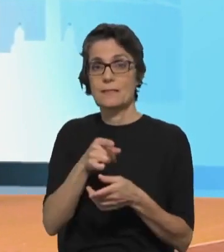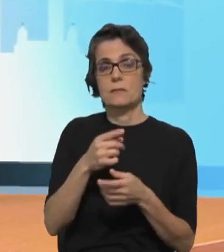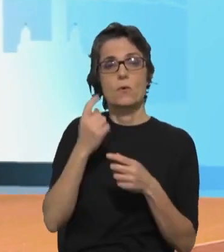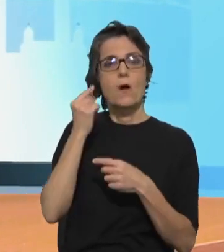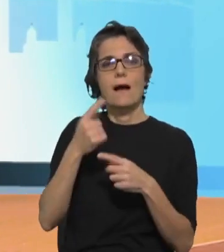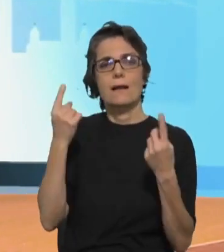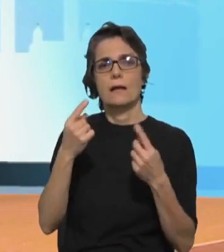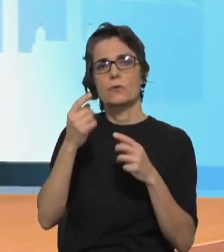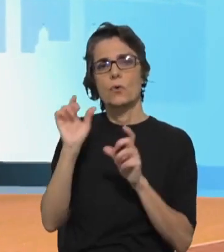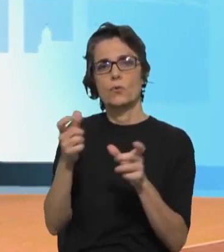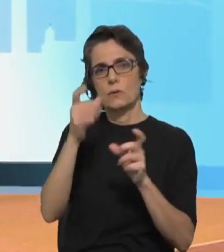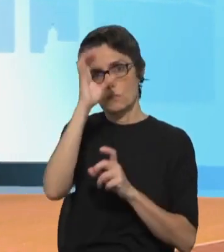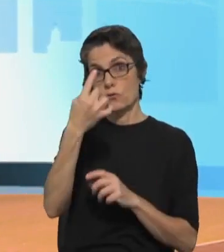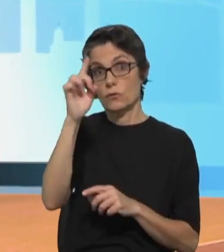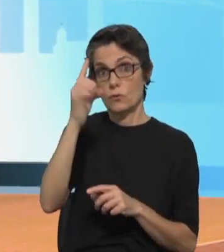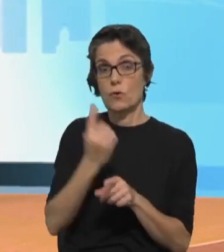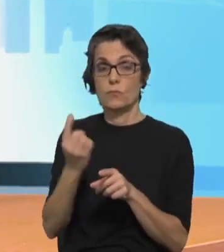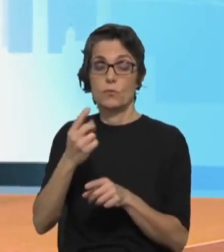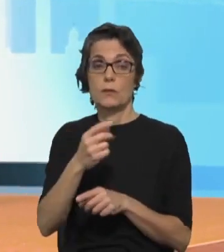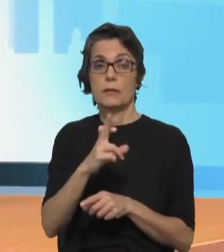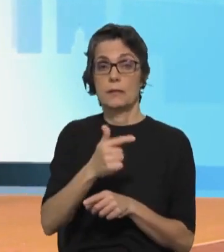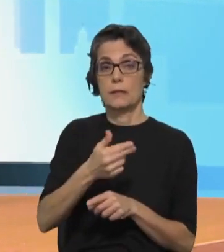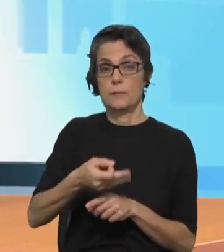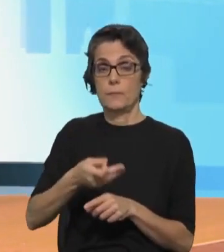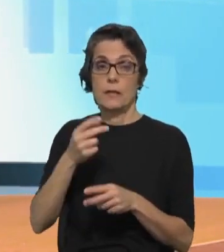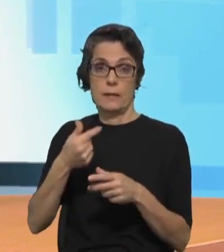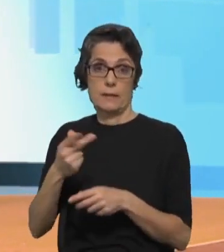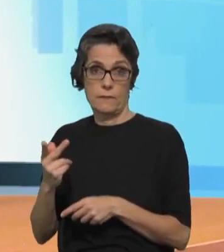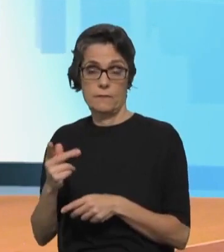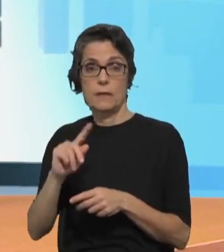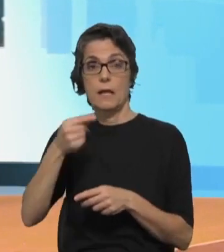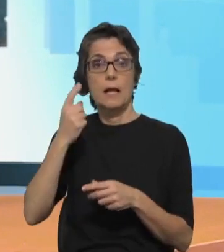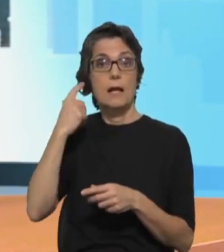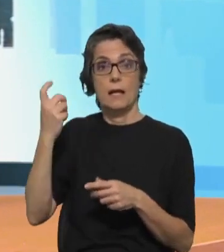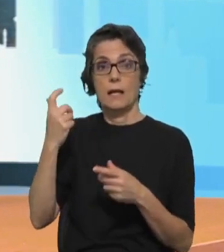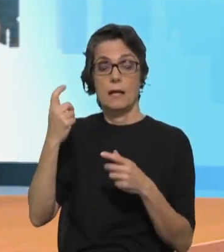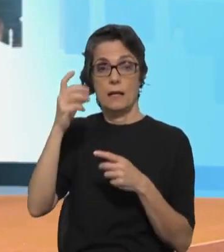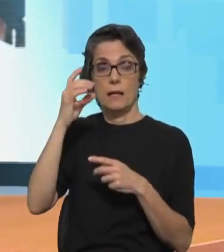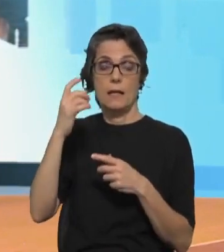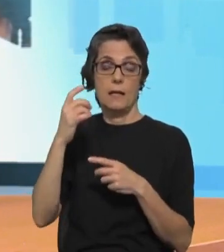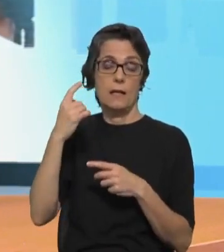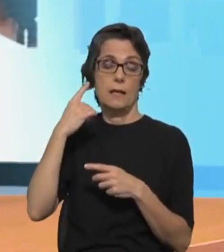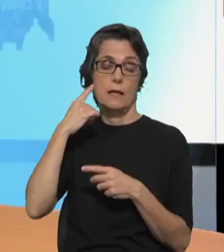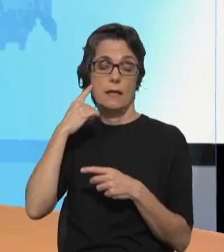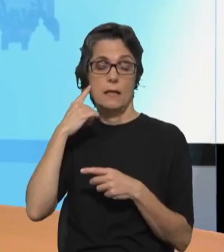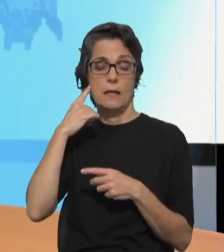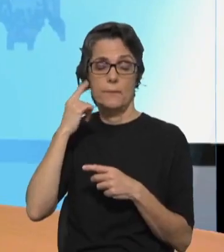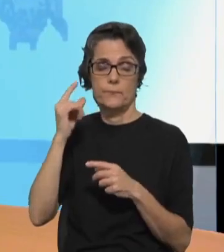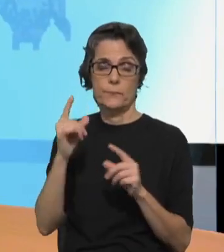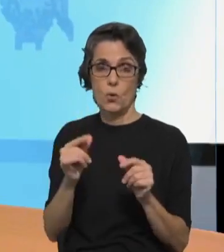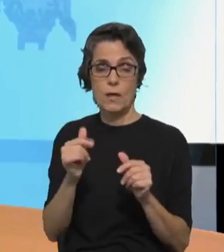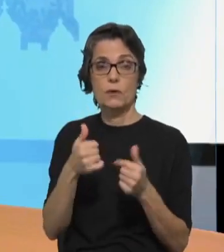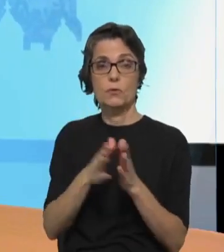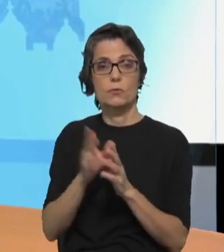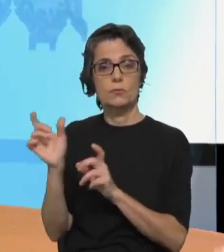não é? Porque na televisão só havia a RTP e as rádios eram todas controladas também pela RDP. Portanto, a Renascença